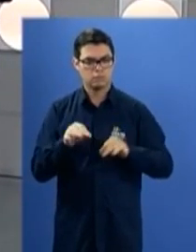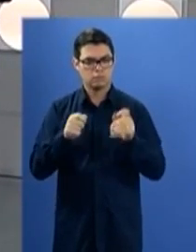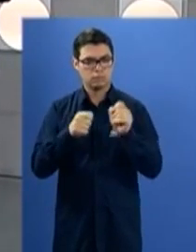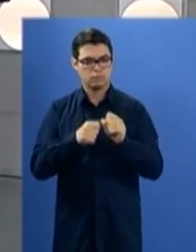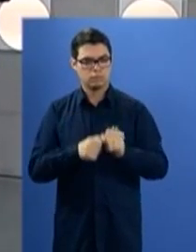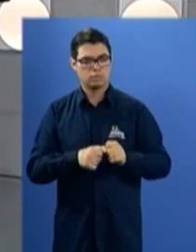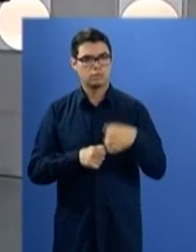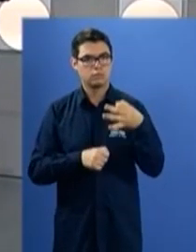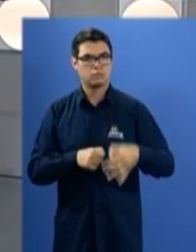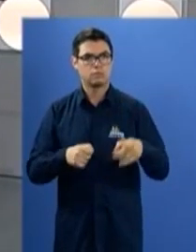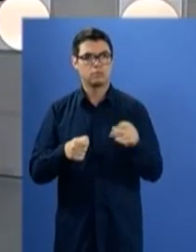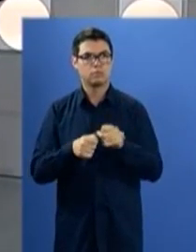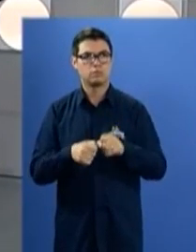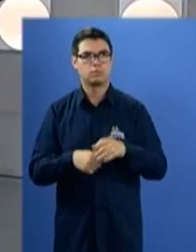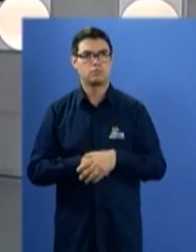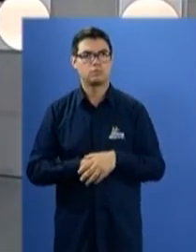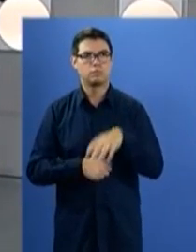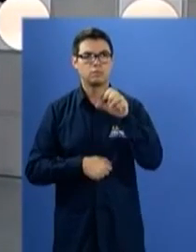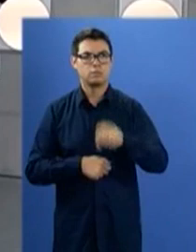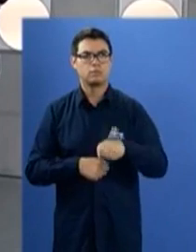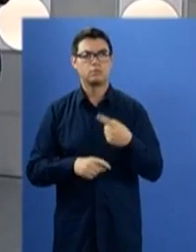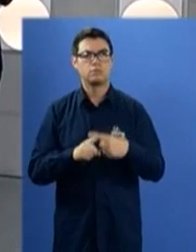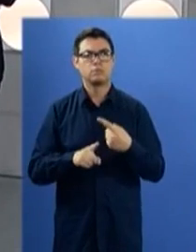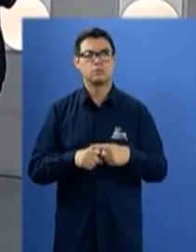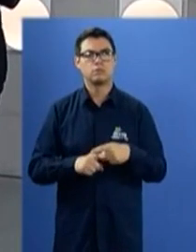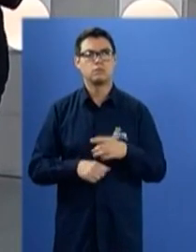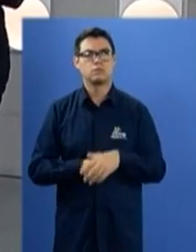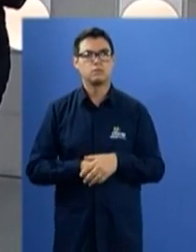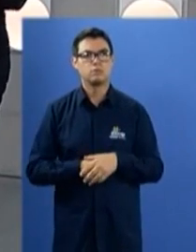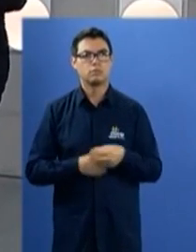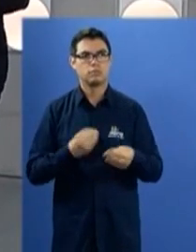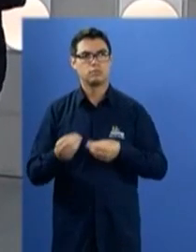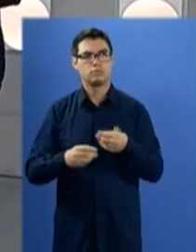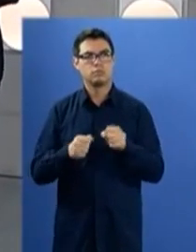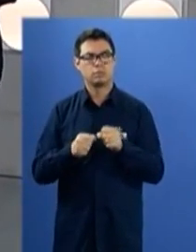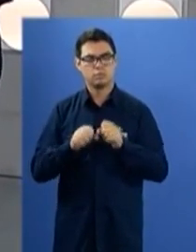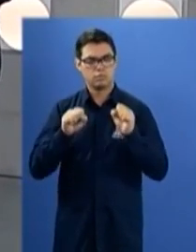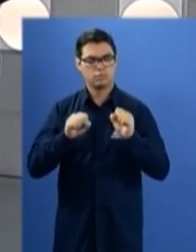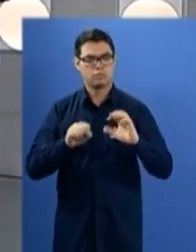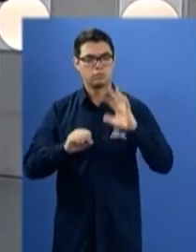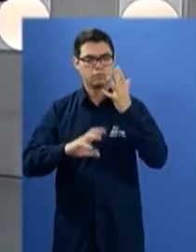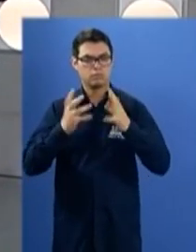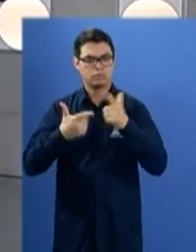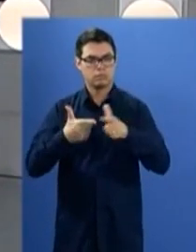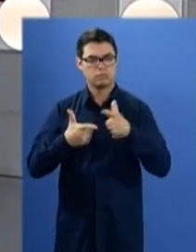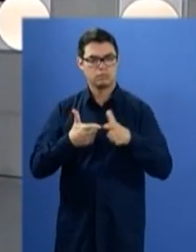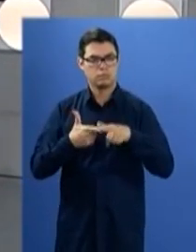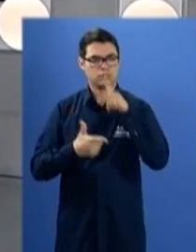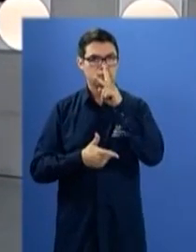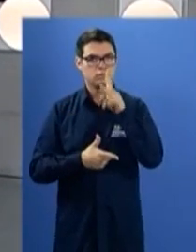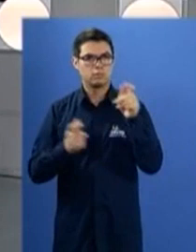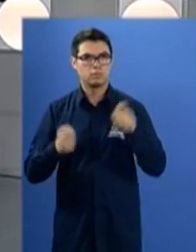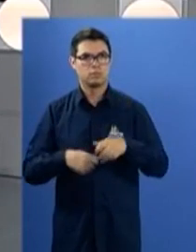calibração periódico? Sim, porque equipamentos descalibrados podem provocar grandes problemas na